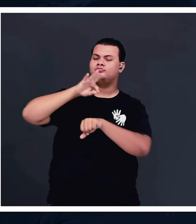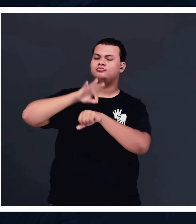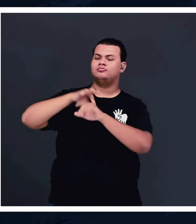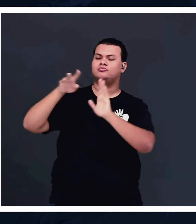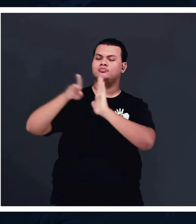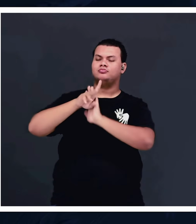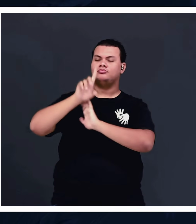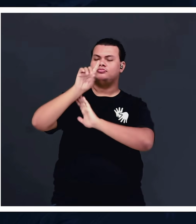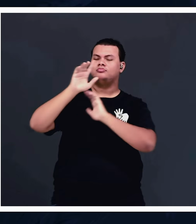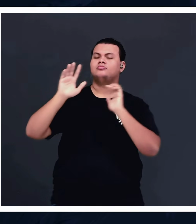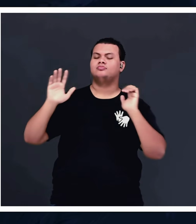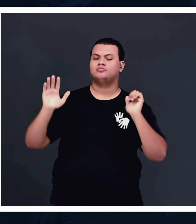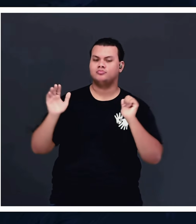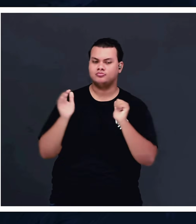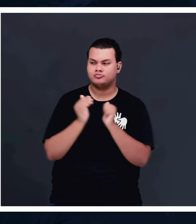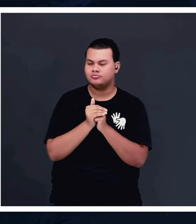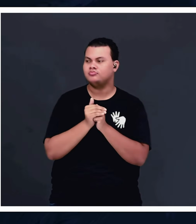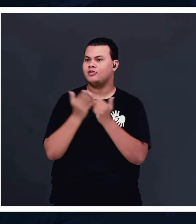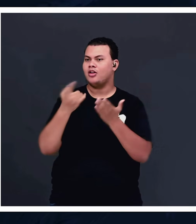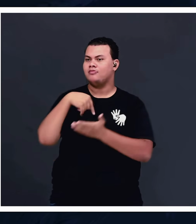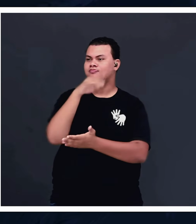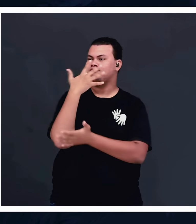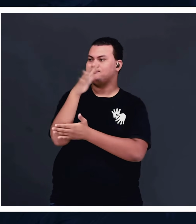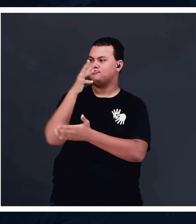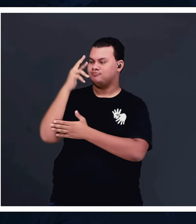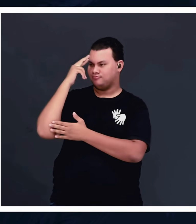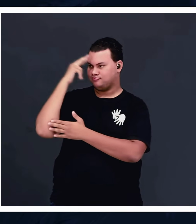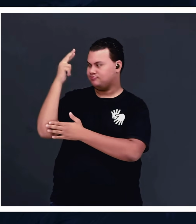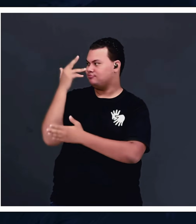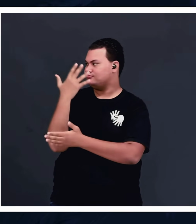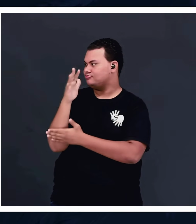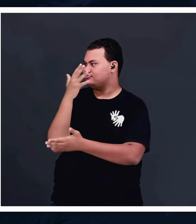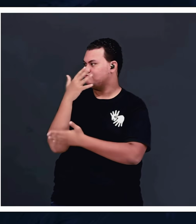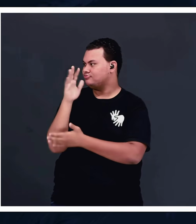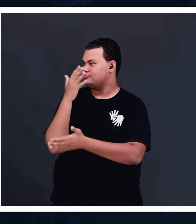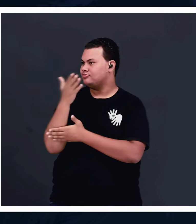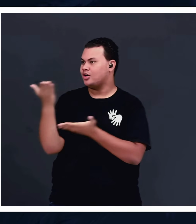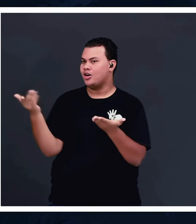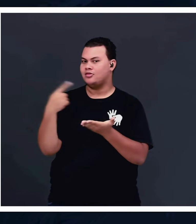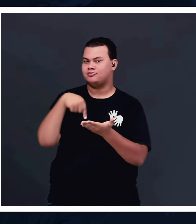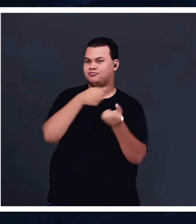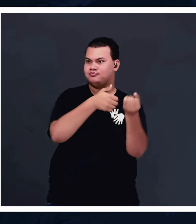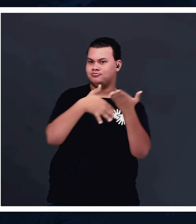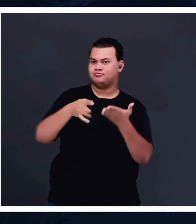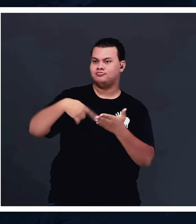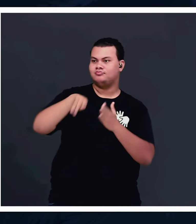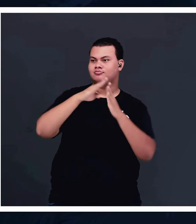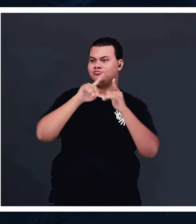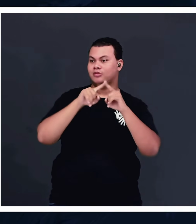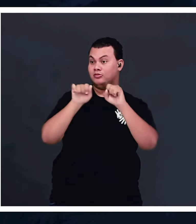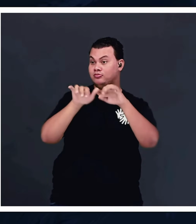Santo de Deus. Amém. Aplauda ao Senhor. E eu convido agora a